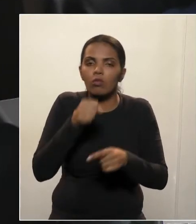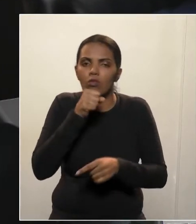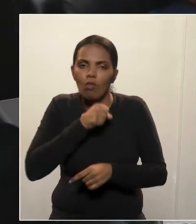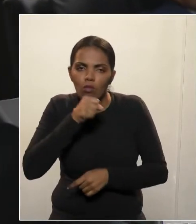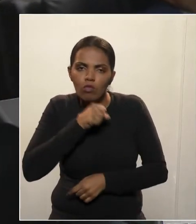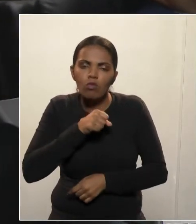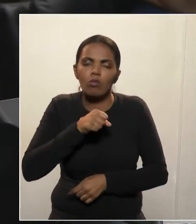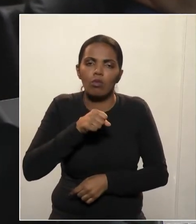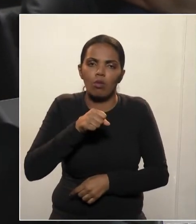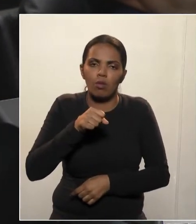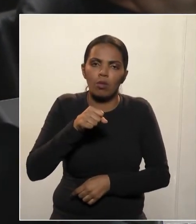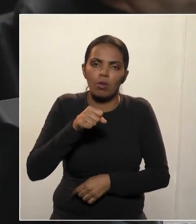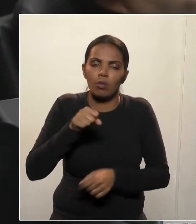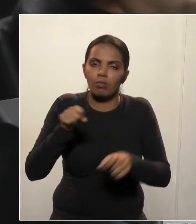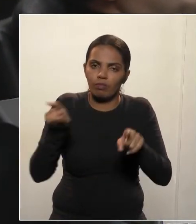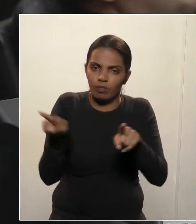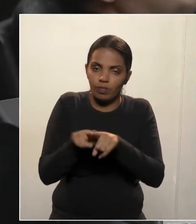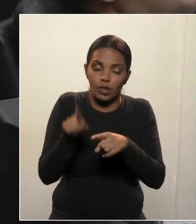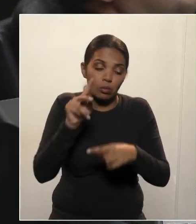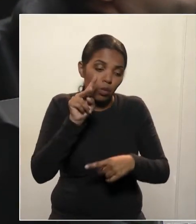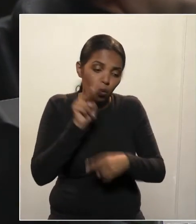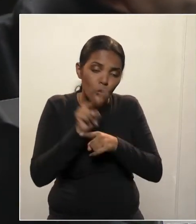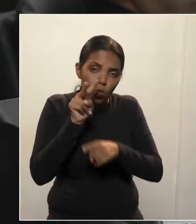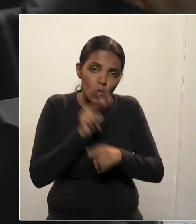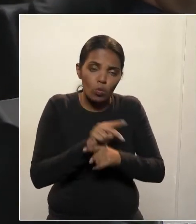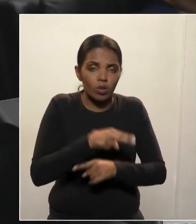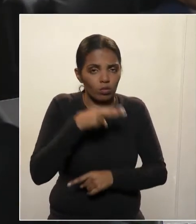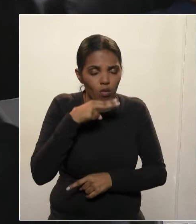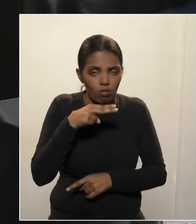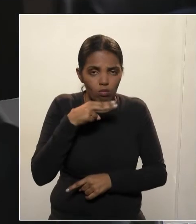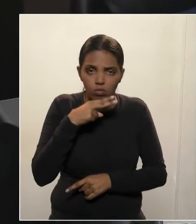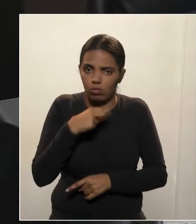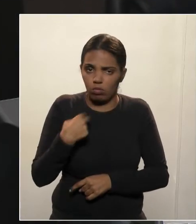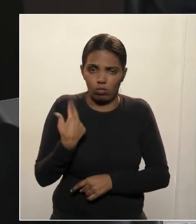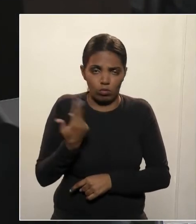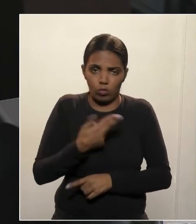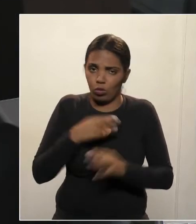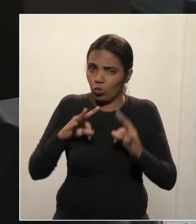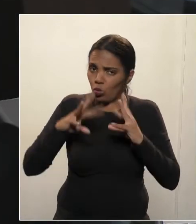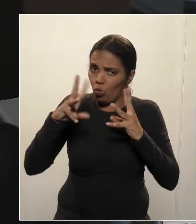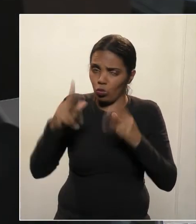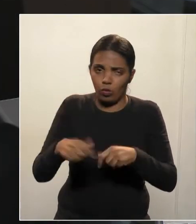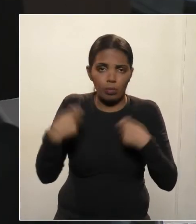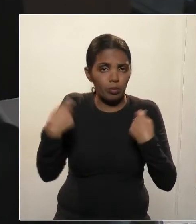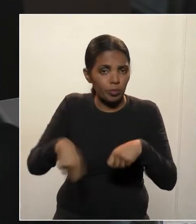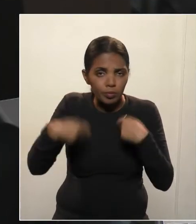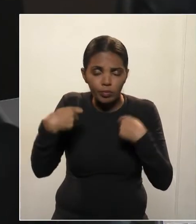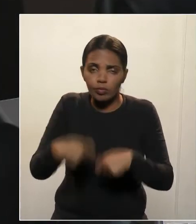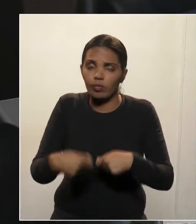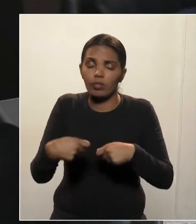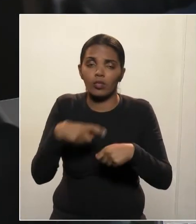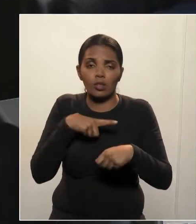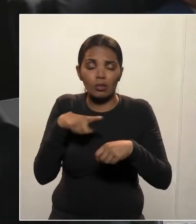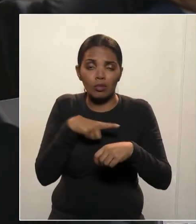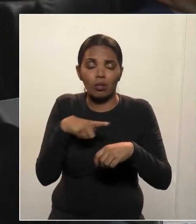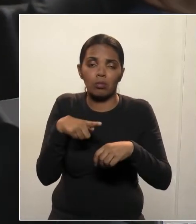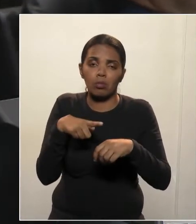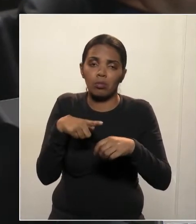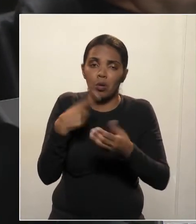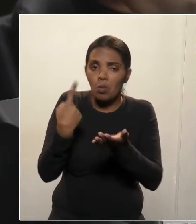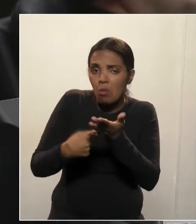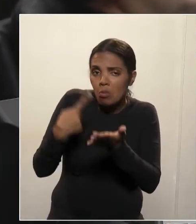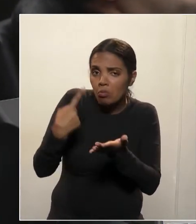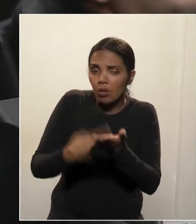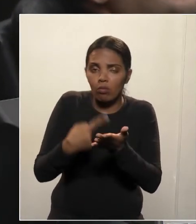que acabariam cuidando. Acho que todos nós vamos ter que entrar aí num parâmetro,